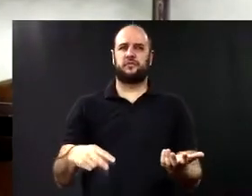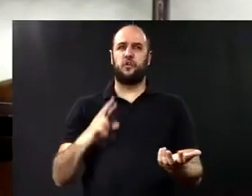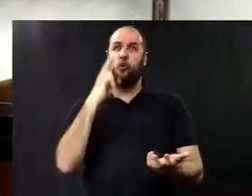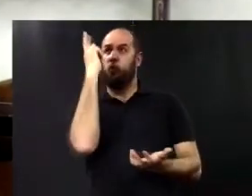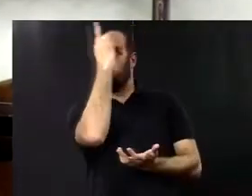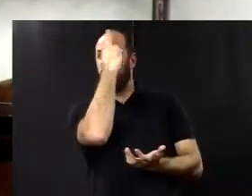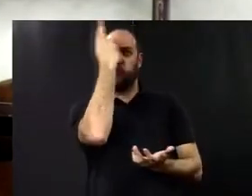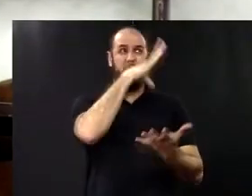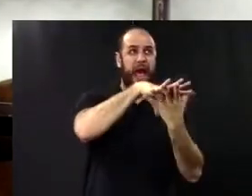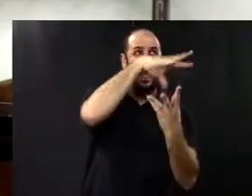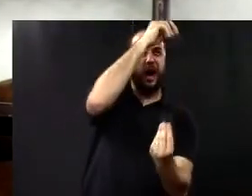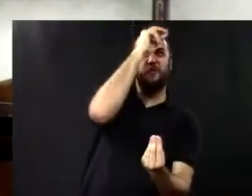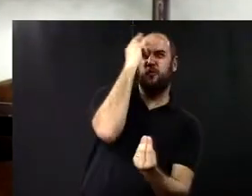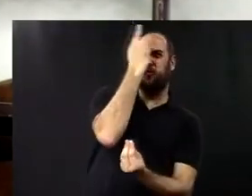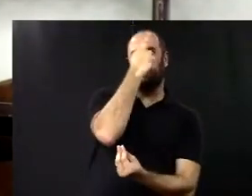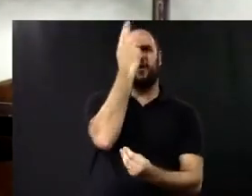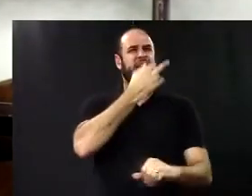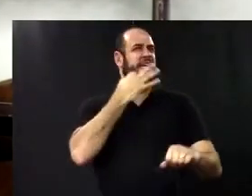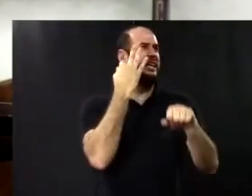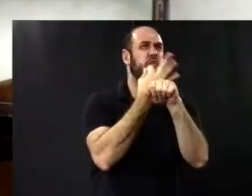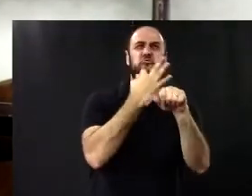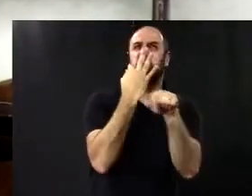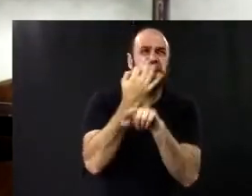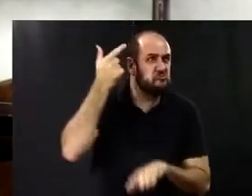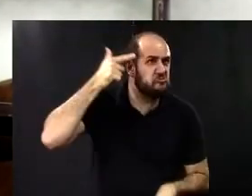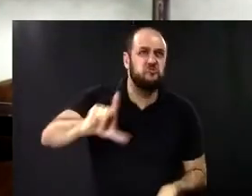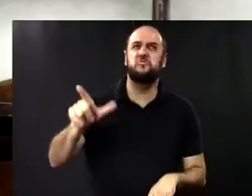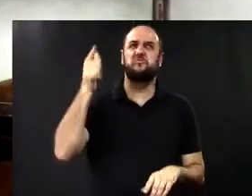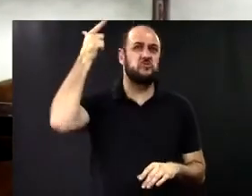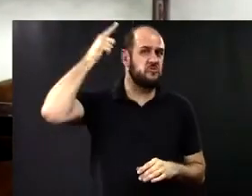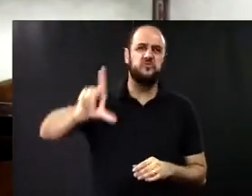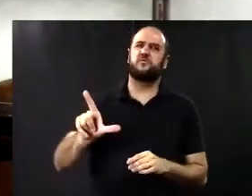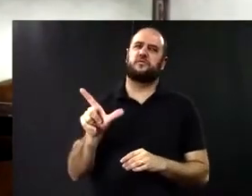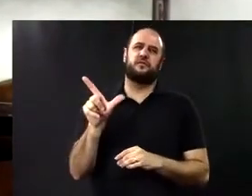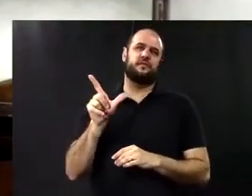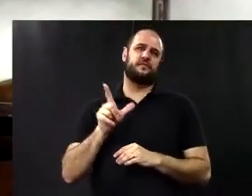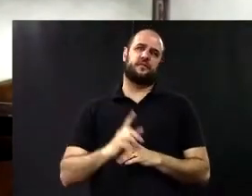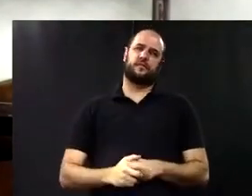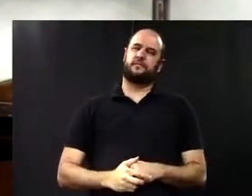disso não estavam resistindo até ao sangue.